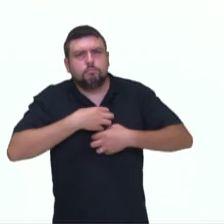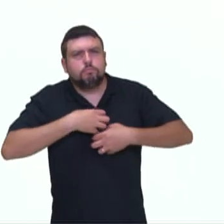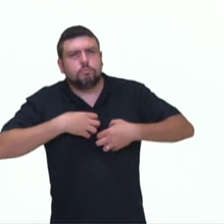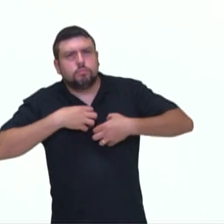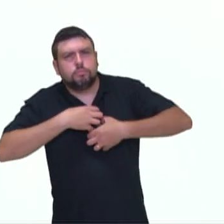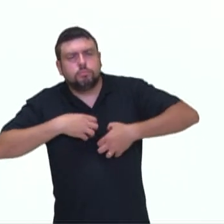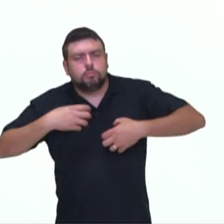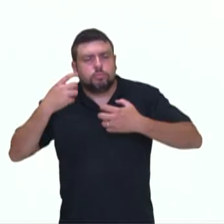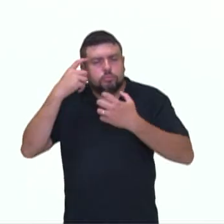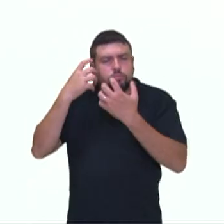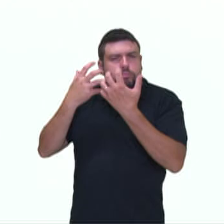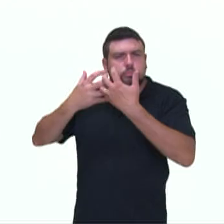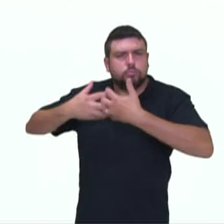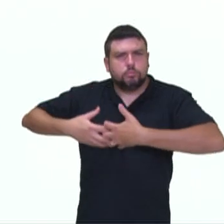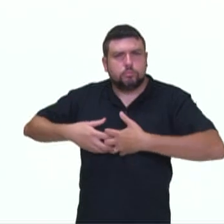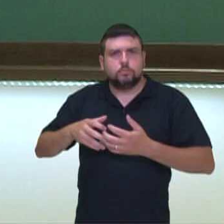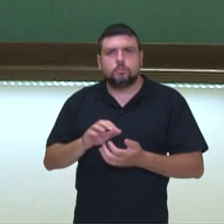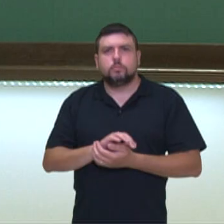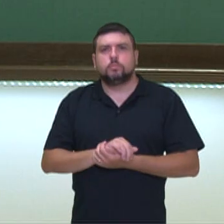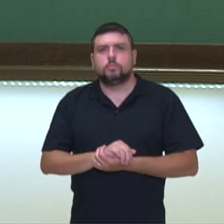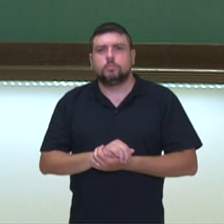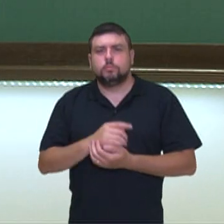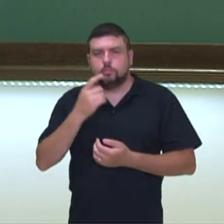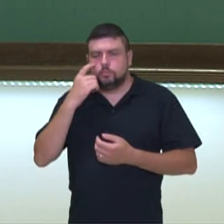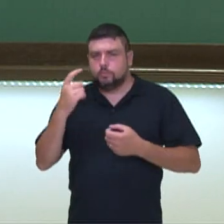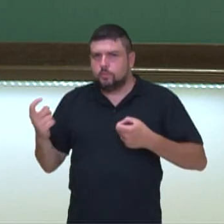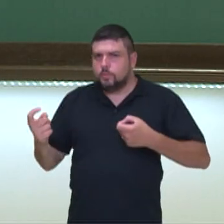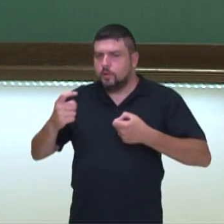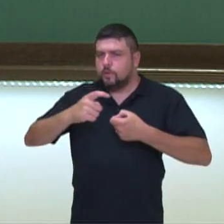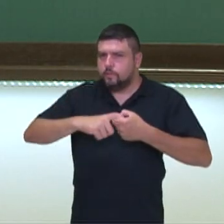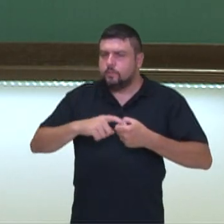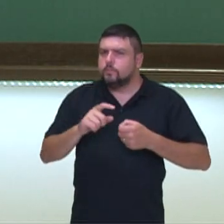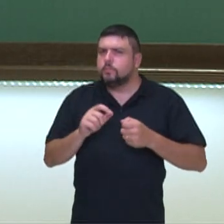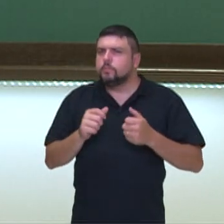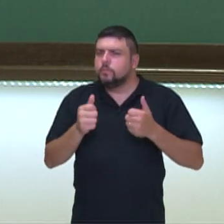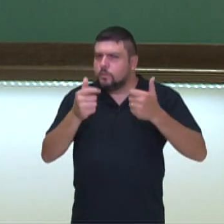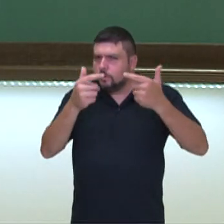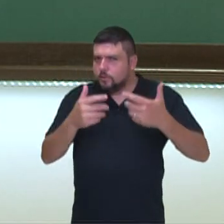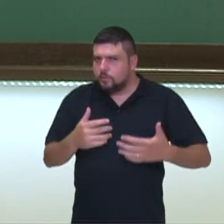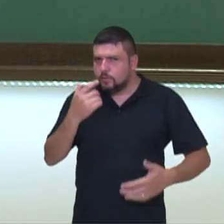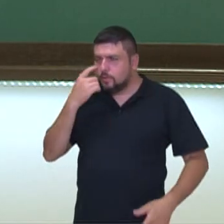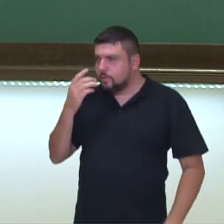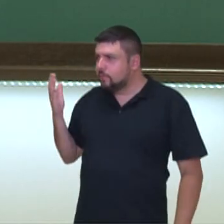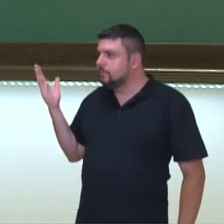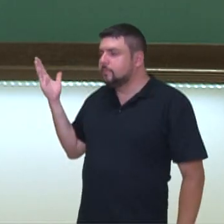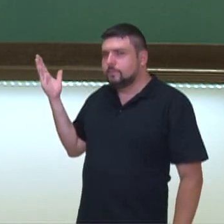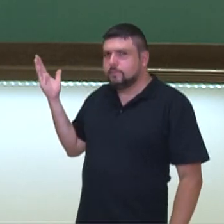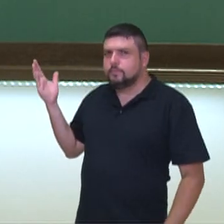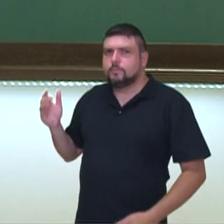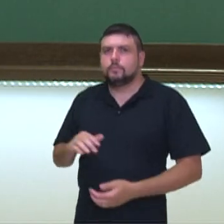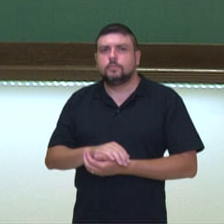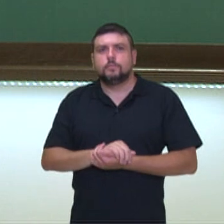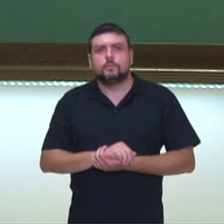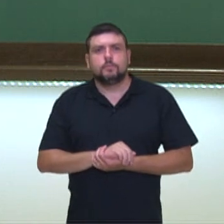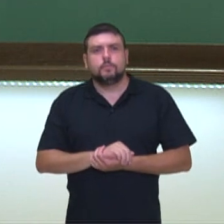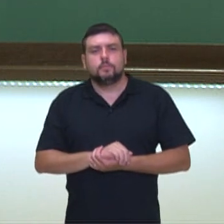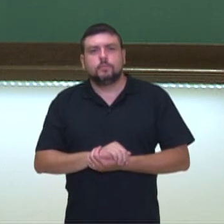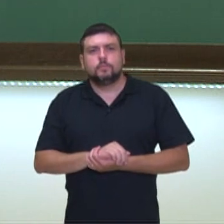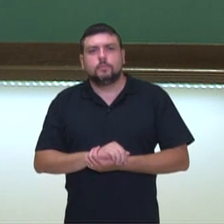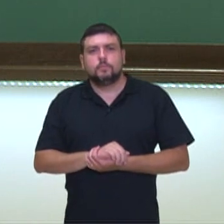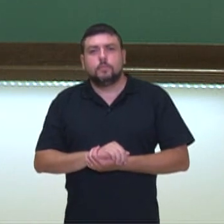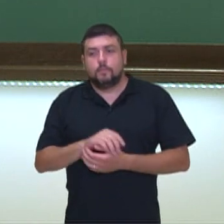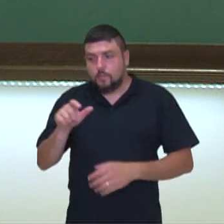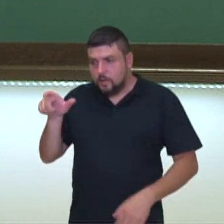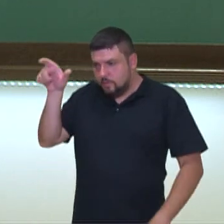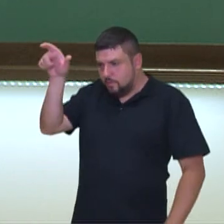imagens reflexivas. Eu quero voltar um pouquinho aqui na obra para poder falar um pouquinho mais dela, porque é um artista que